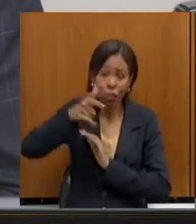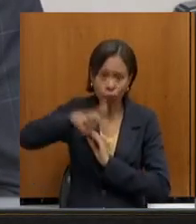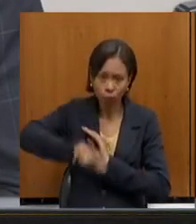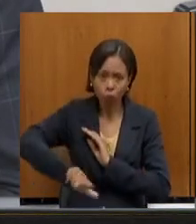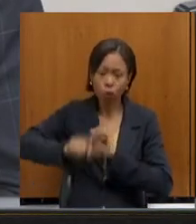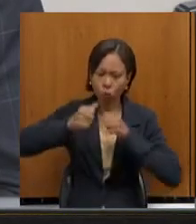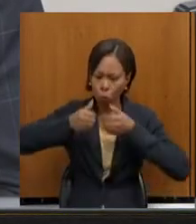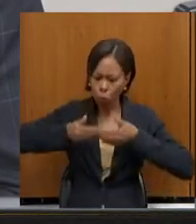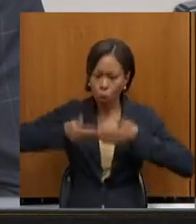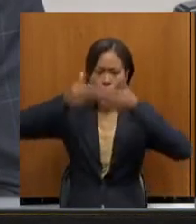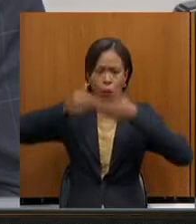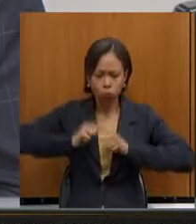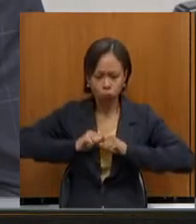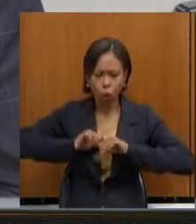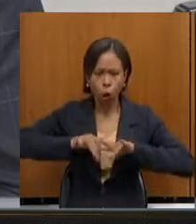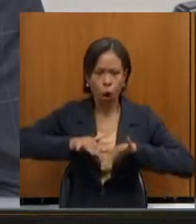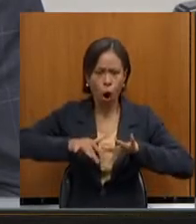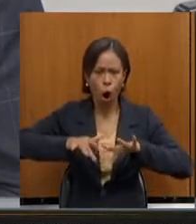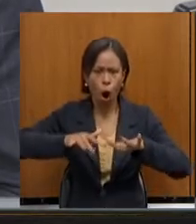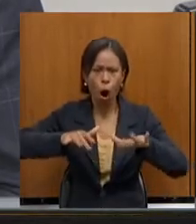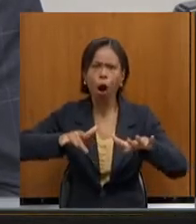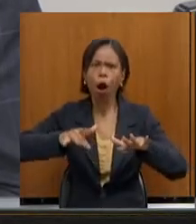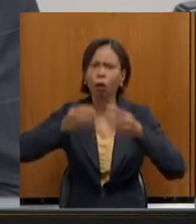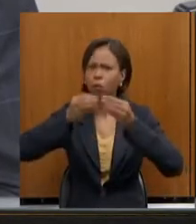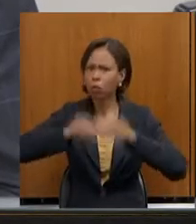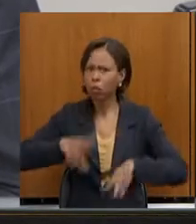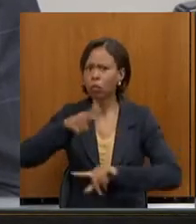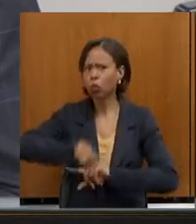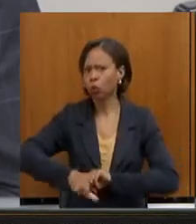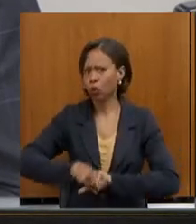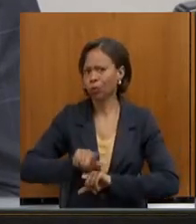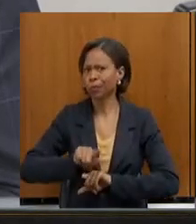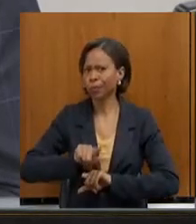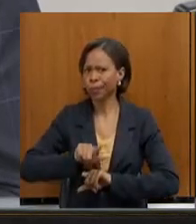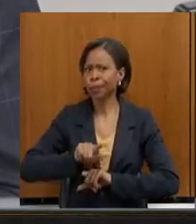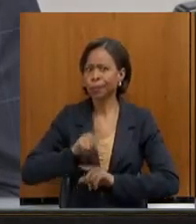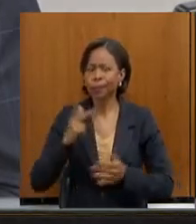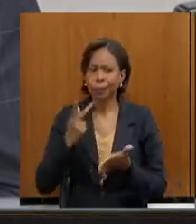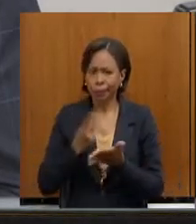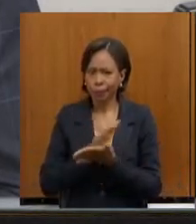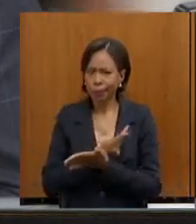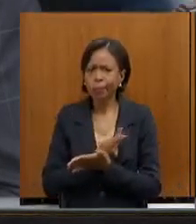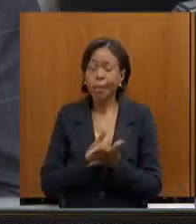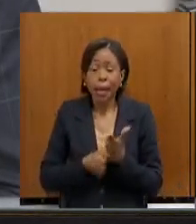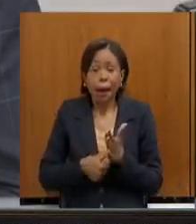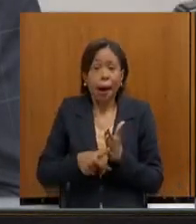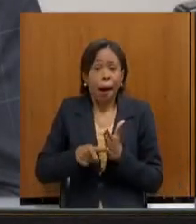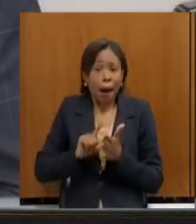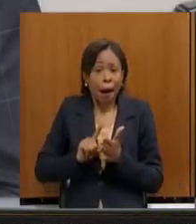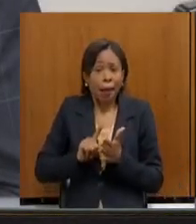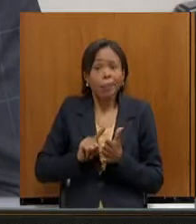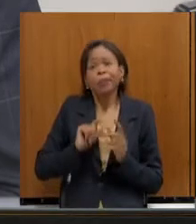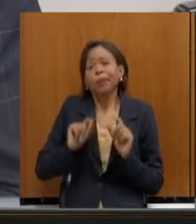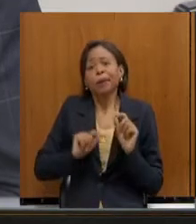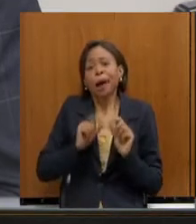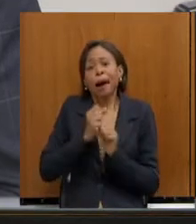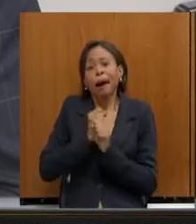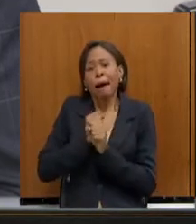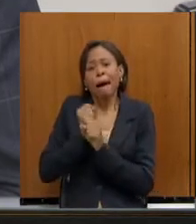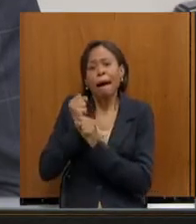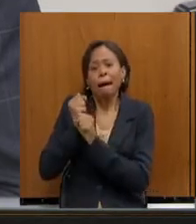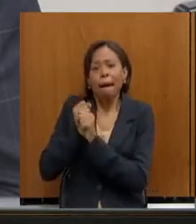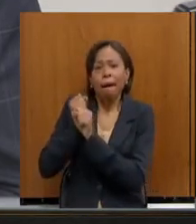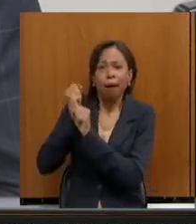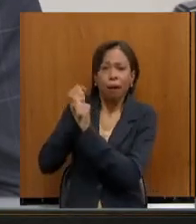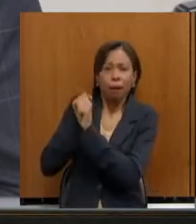rompimento de todas essas estruturas que estão aí que foram exploradas anos e anos e anos e anos e